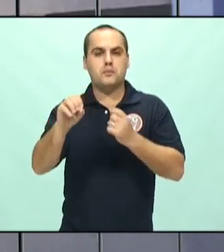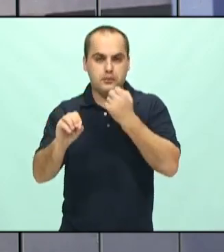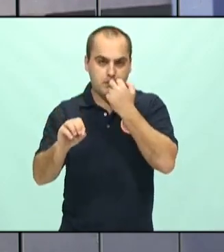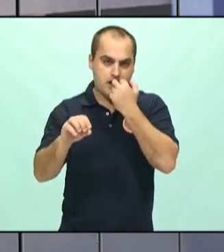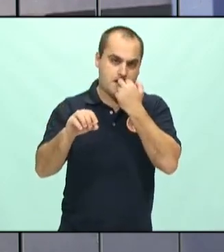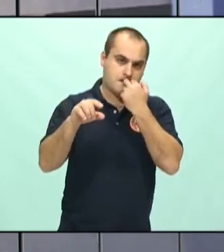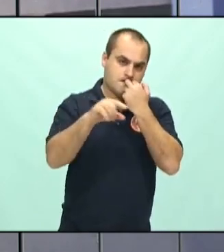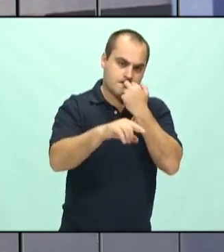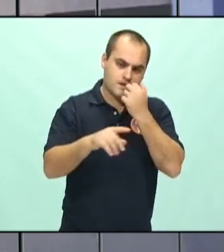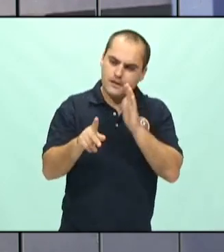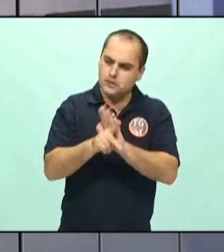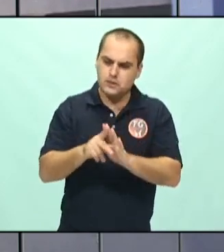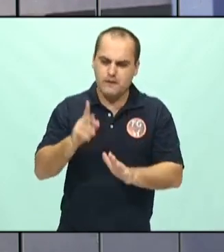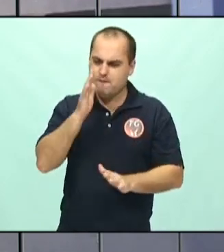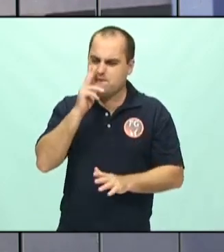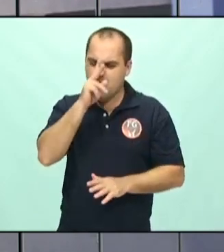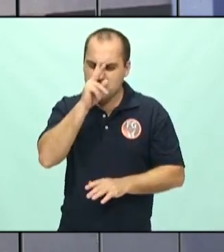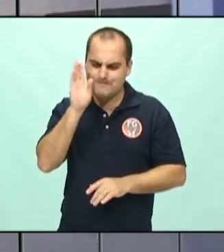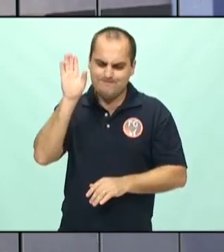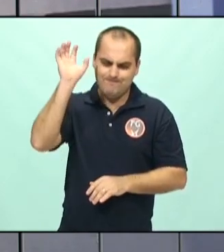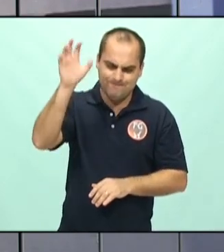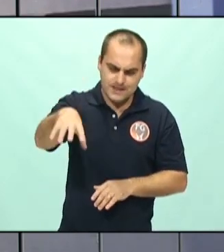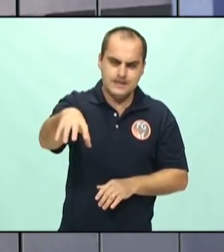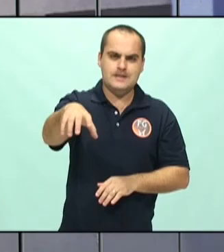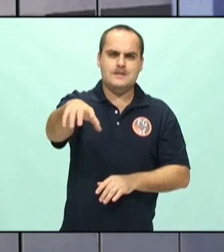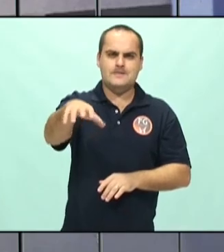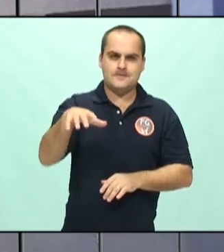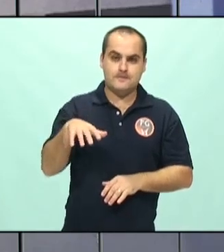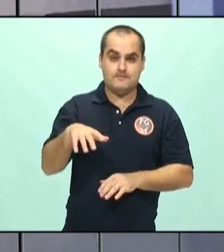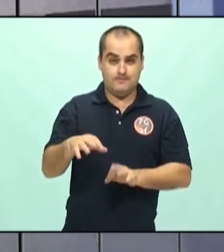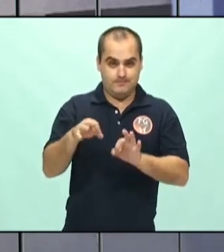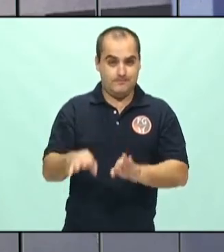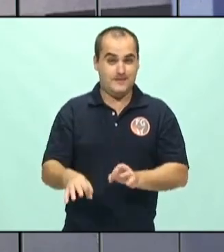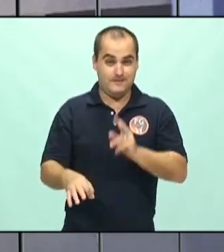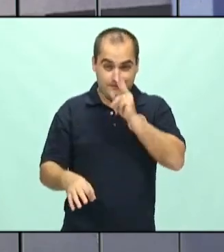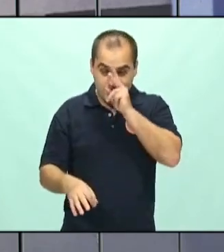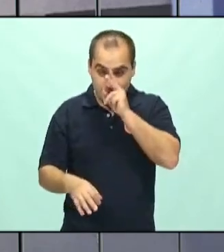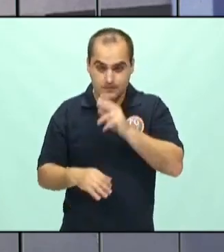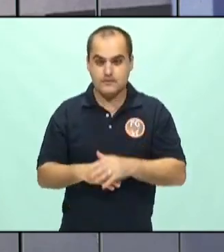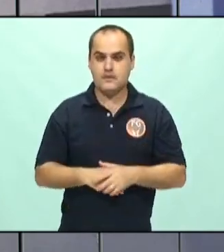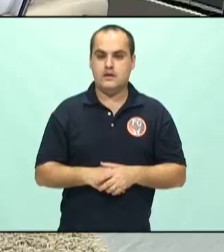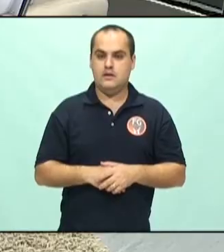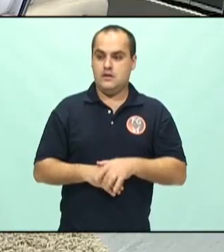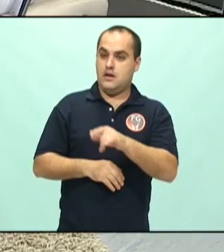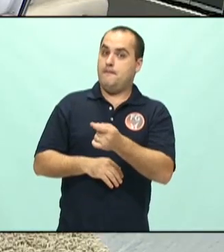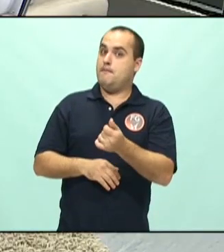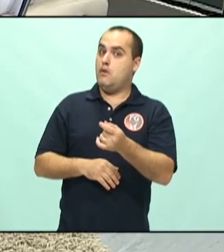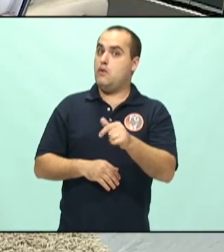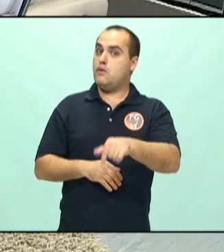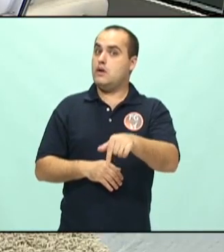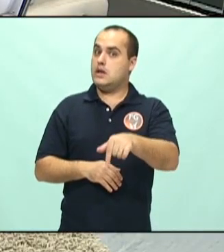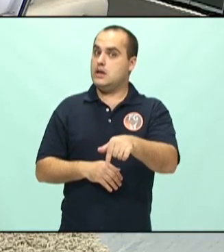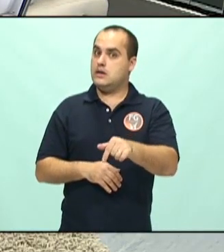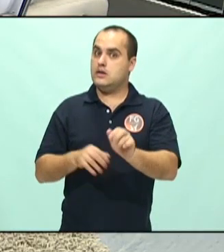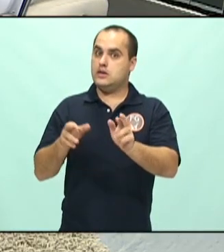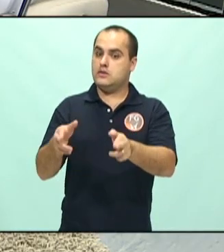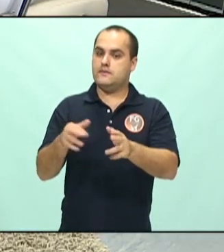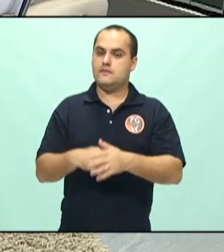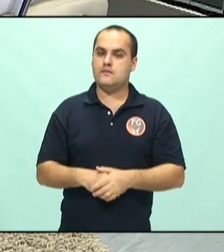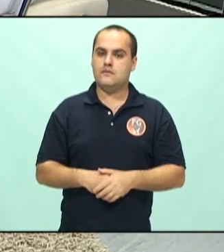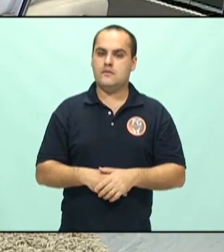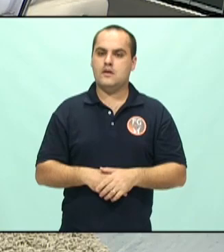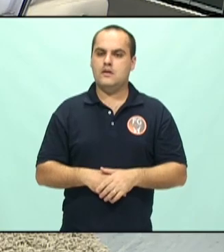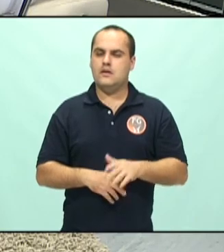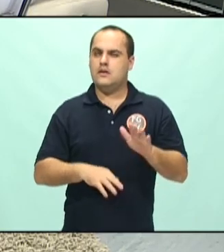os agrotóxicos mais forte né e então ela é um pouco aqui aí passou dos